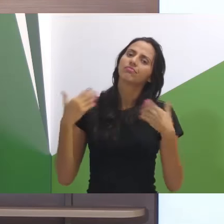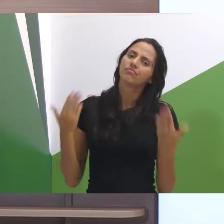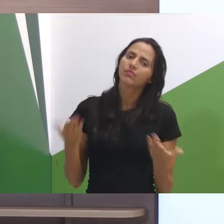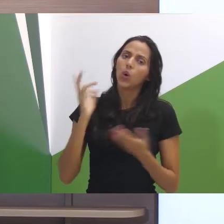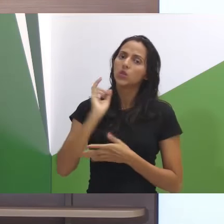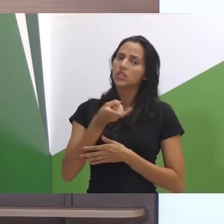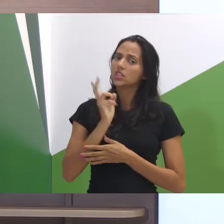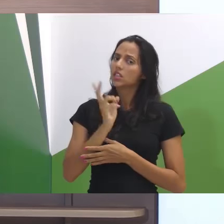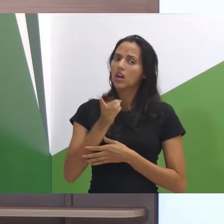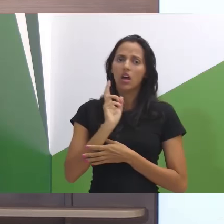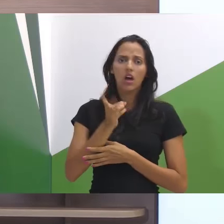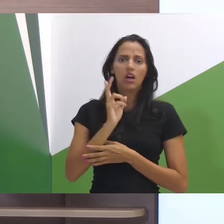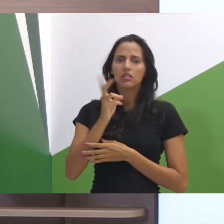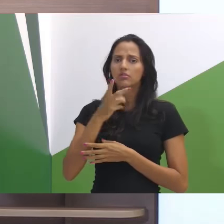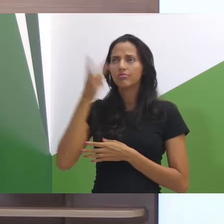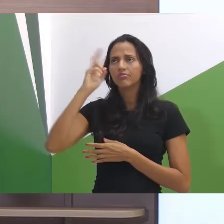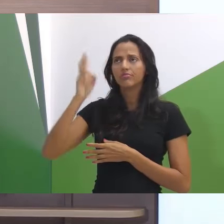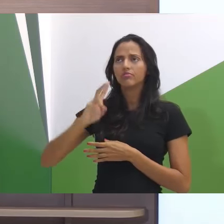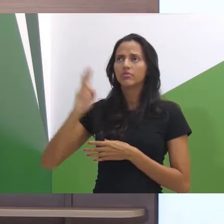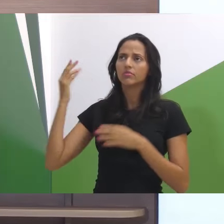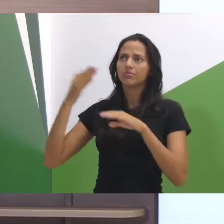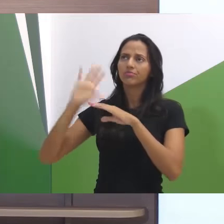perpetuou na história Certo?